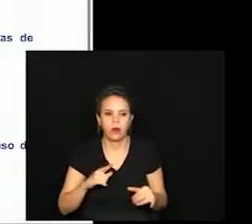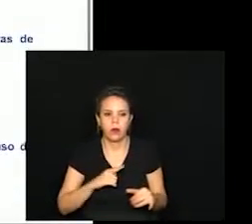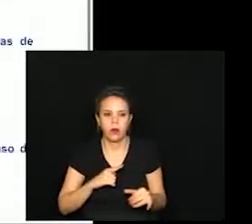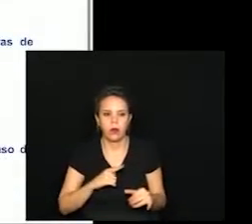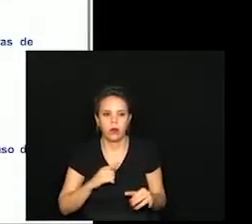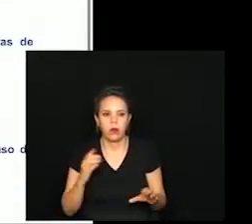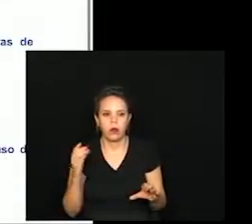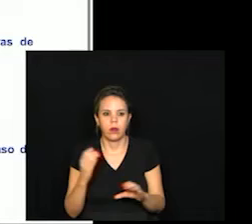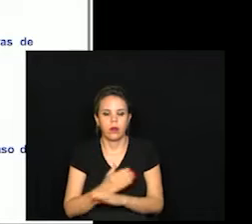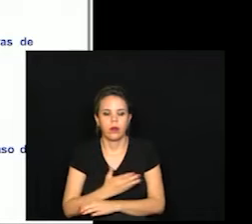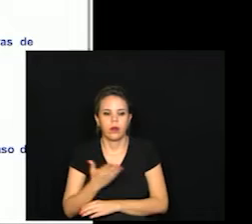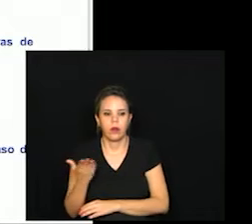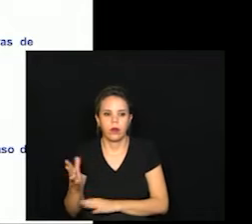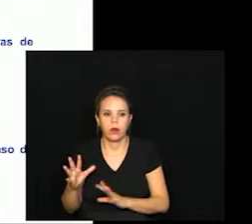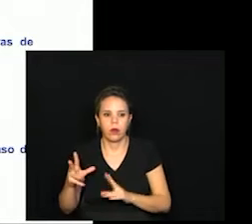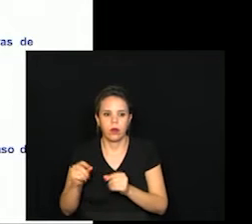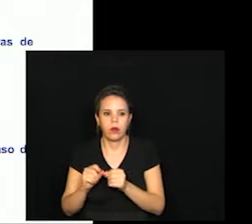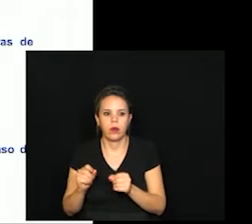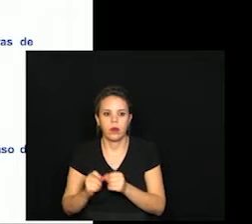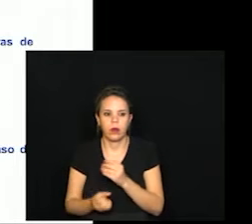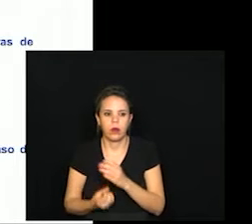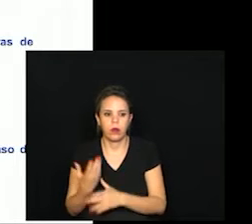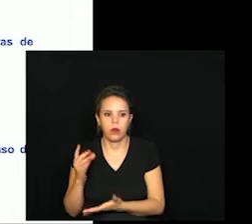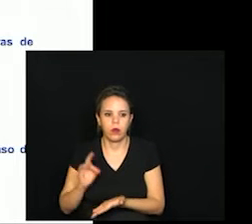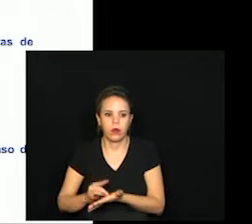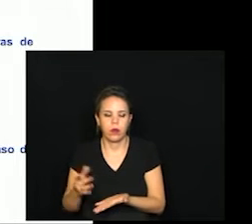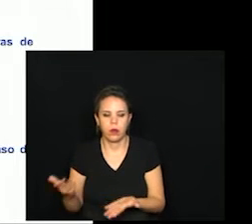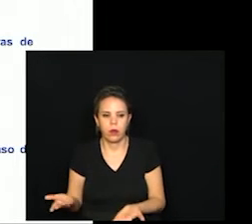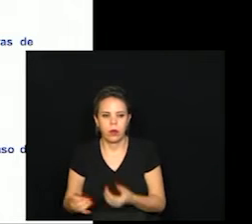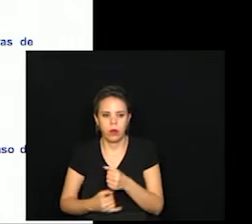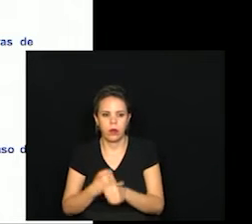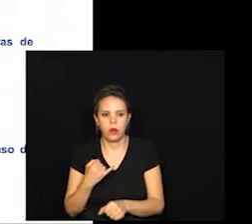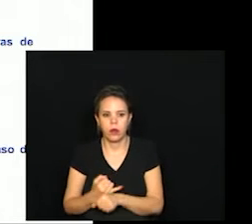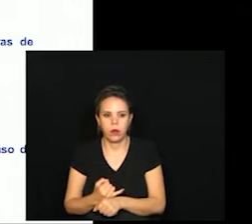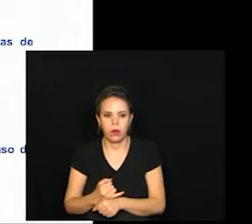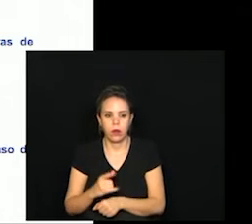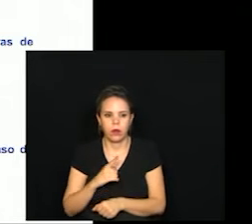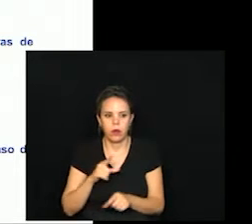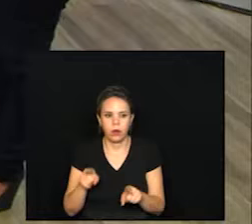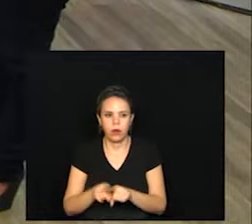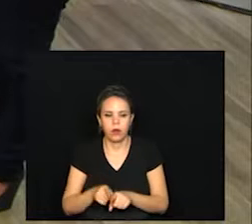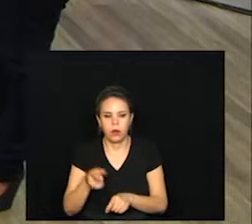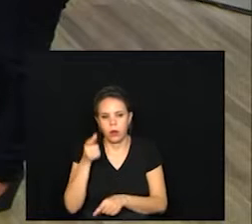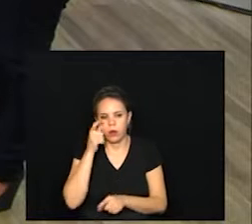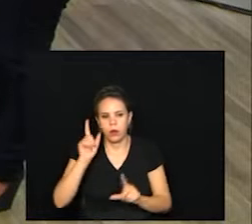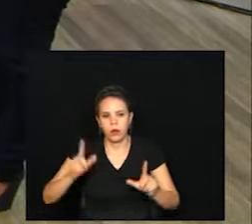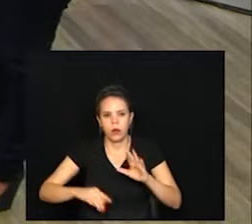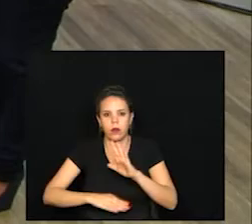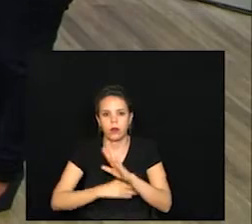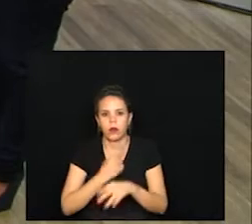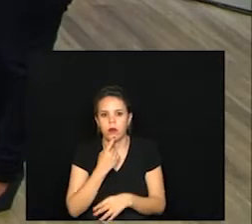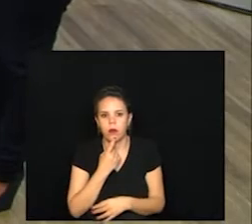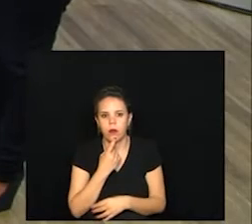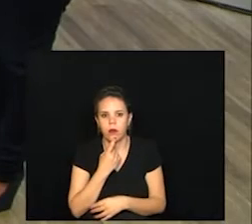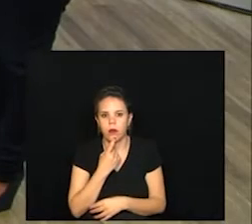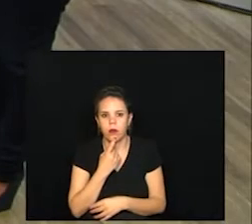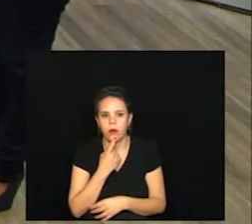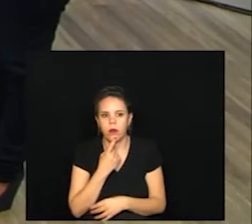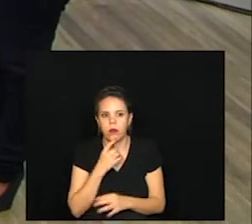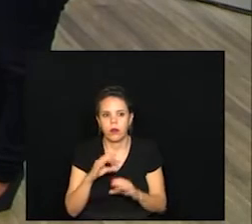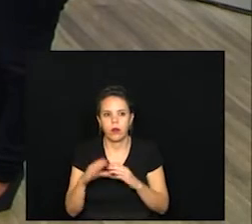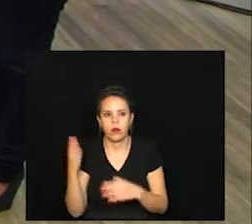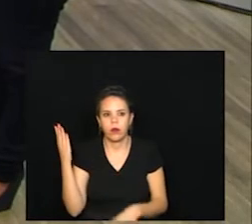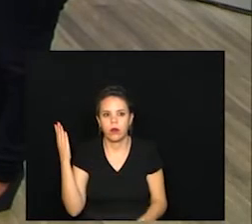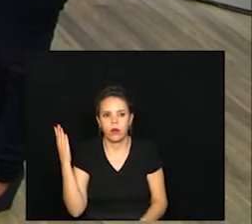acesso completo de tudo o que fora realizado. Pelo site você ainda também pode assistir a TV Câmara Campinas. Vai lá em